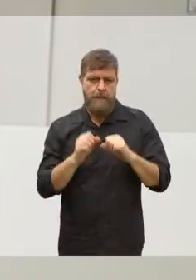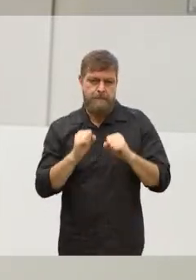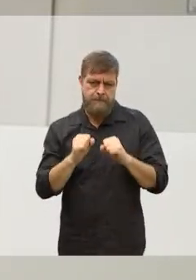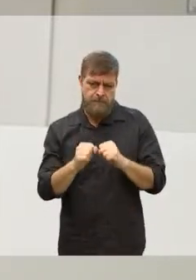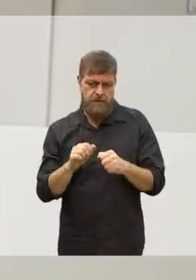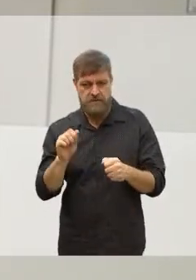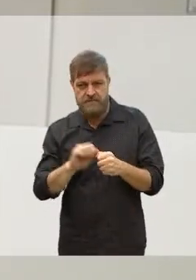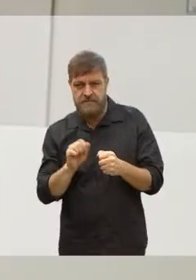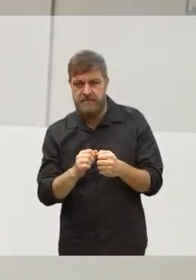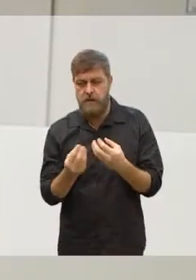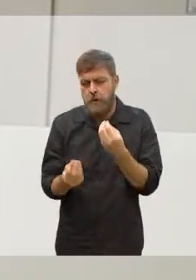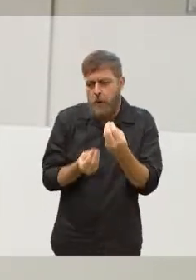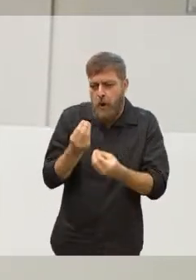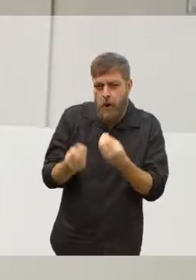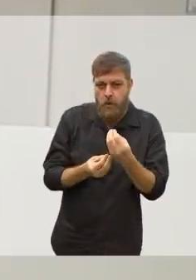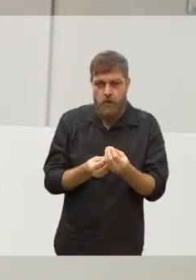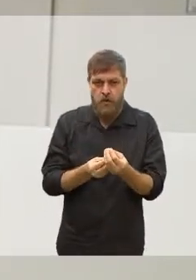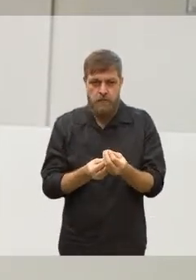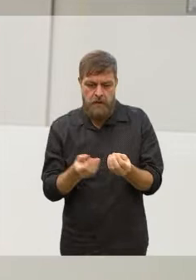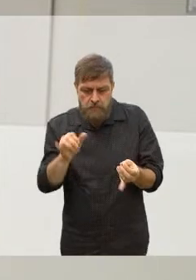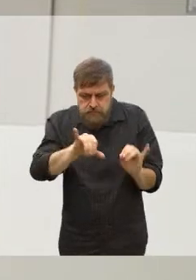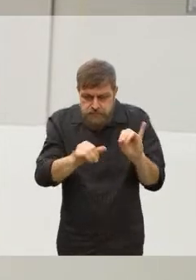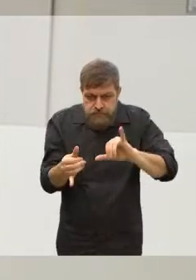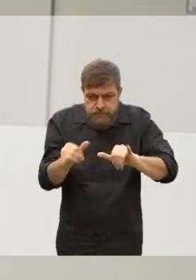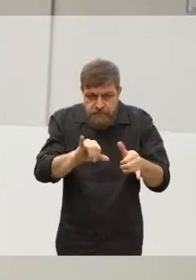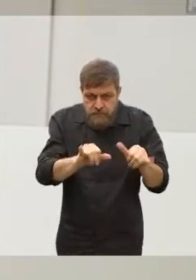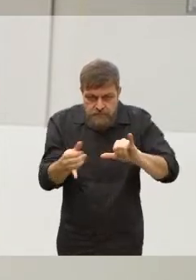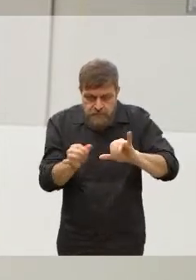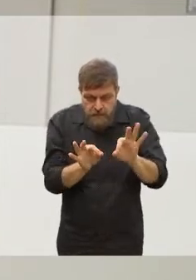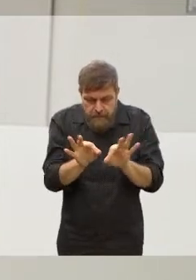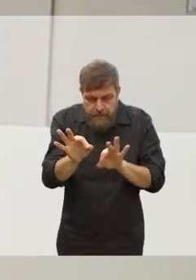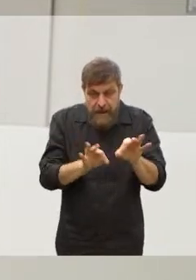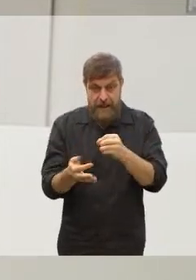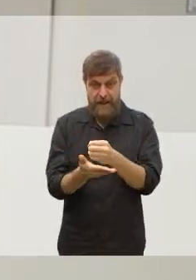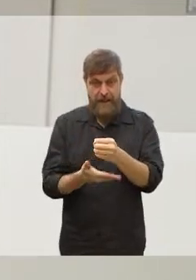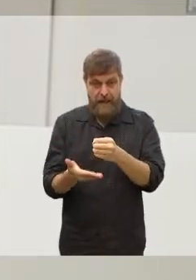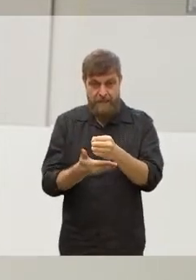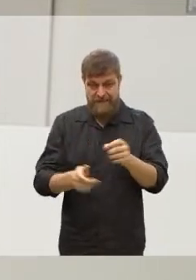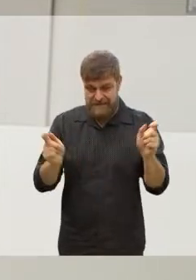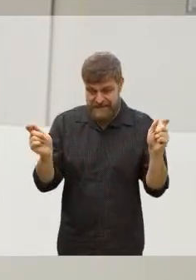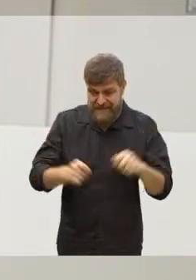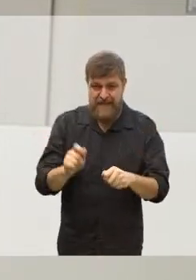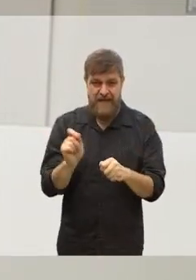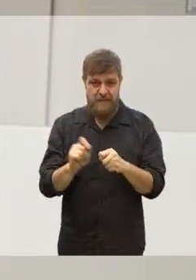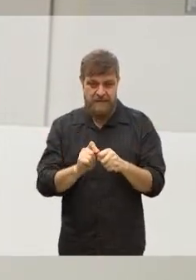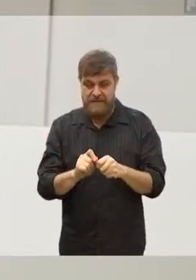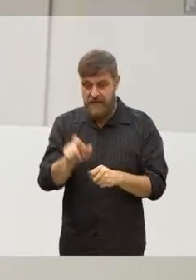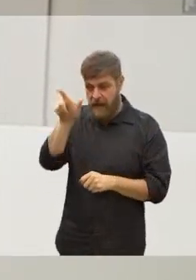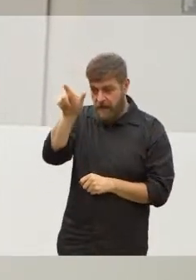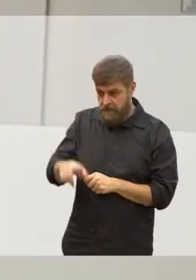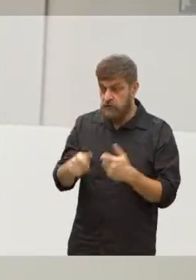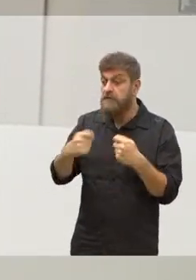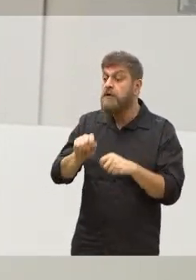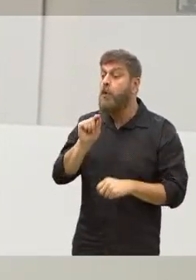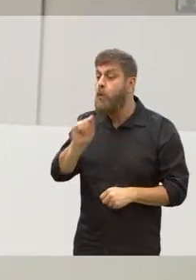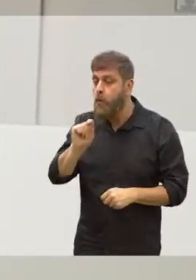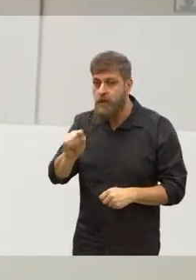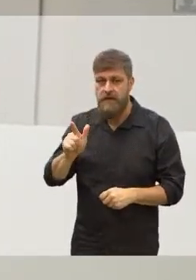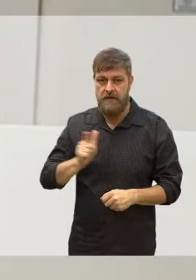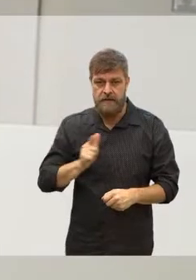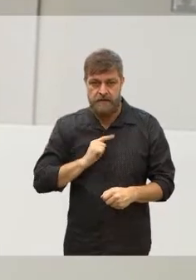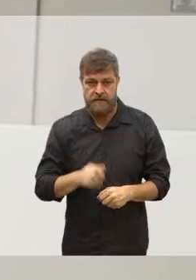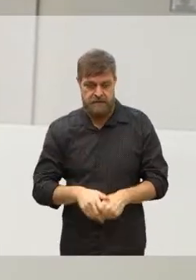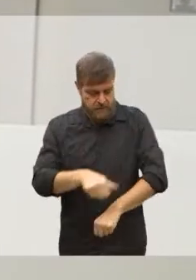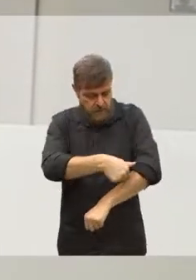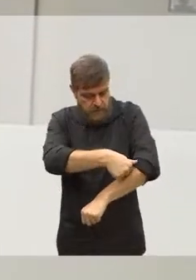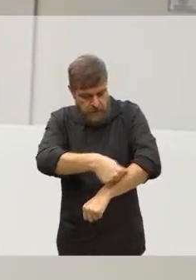ser feito, como é um produto manipulado, a base dele pode ser feito de acordo com a necessidade da pessoa. O ativo